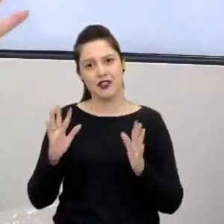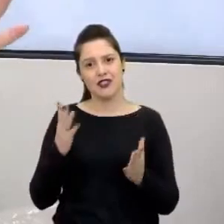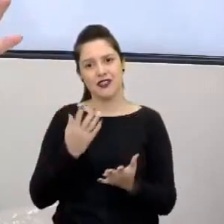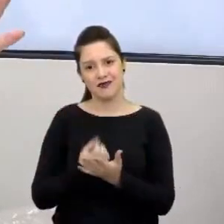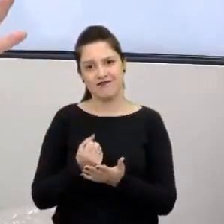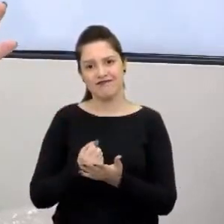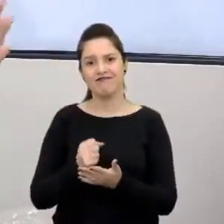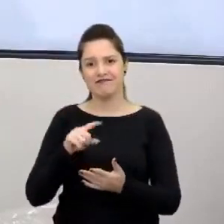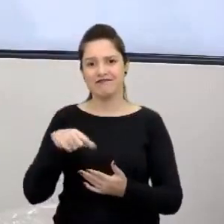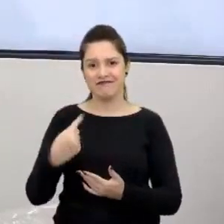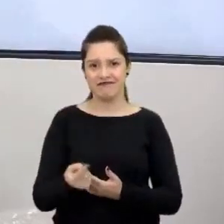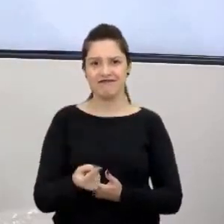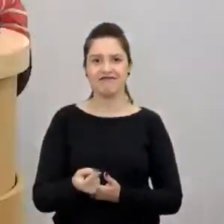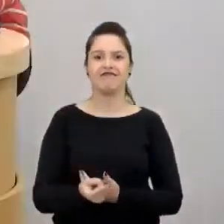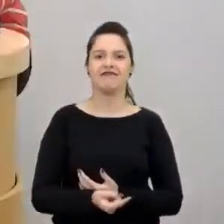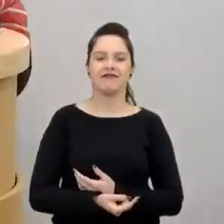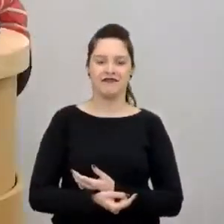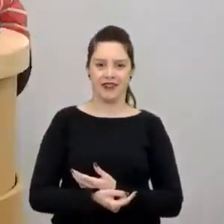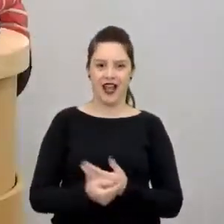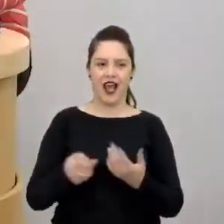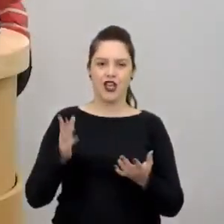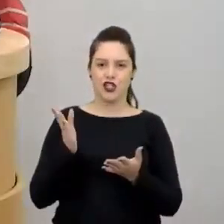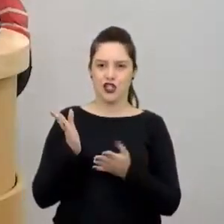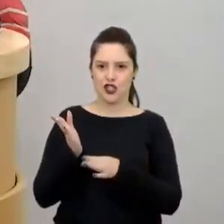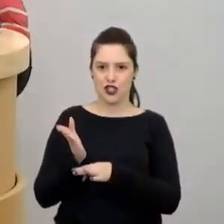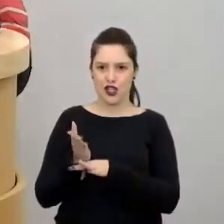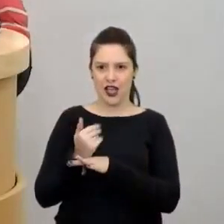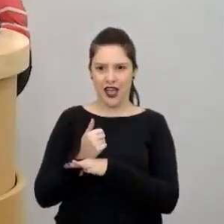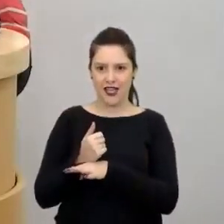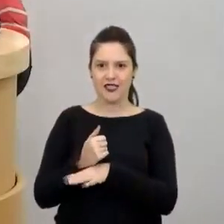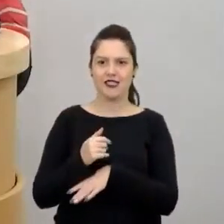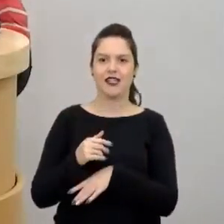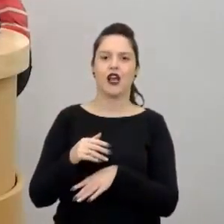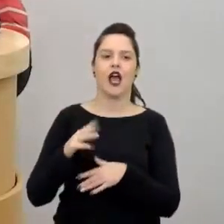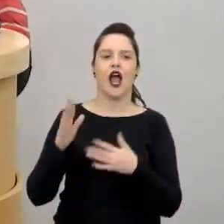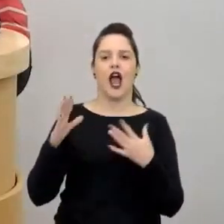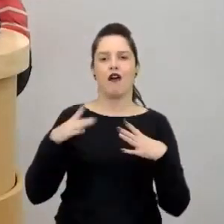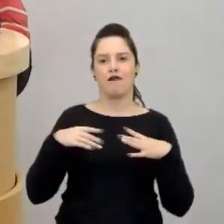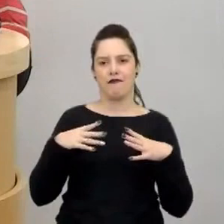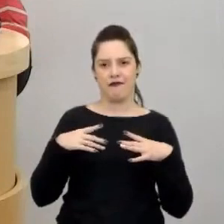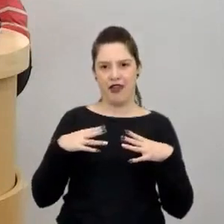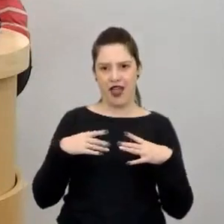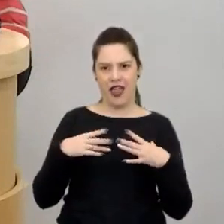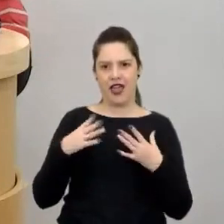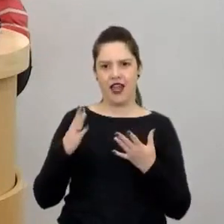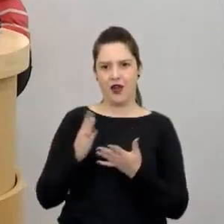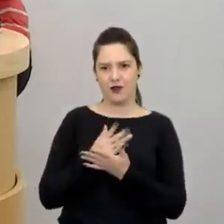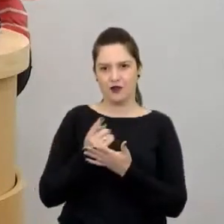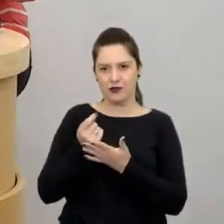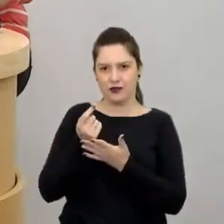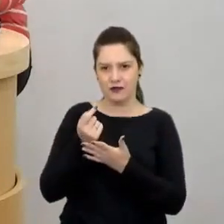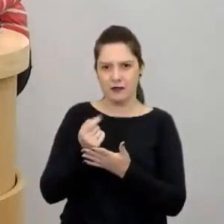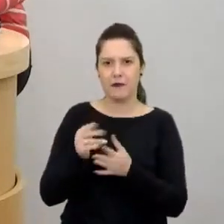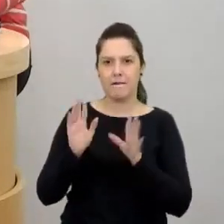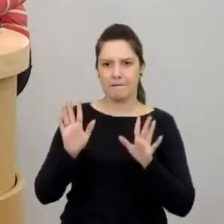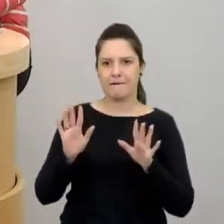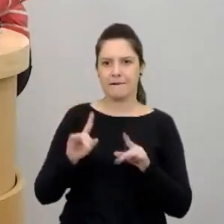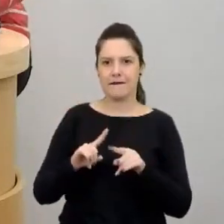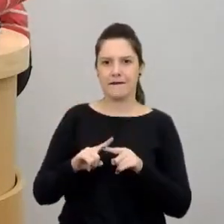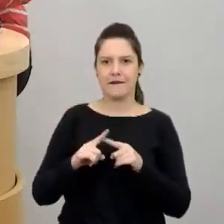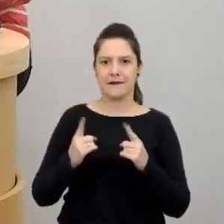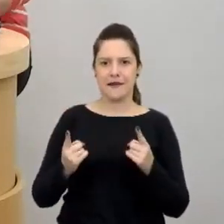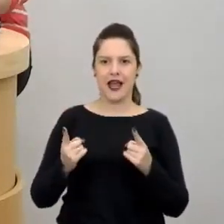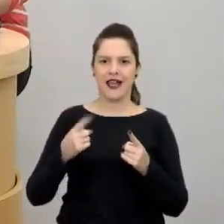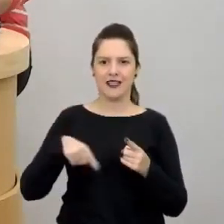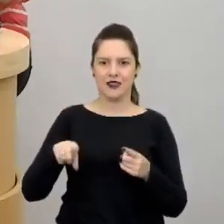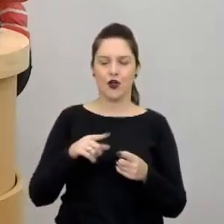gente tá se despedindo por antecedência. Hoje já, desejando boas férias, que a gente já falta um mesinho aí Mas já já vem